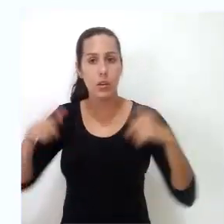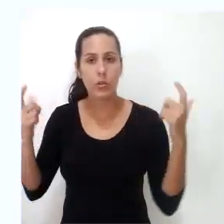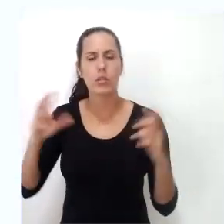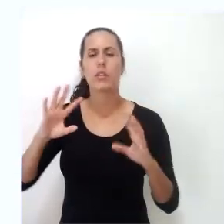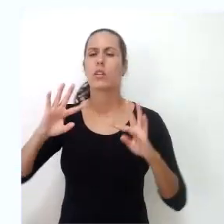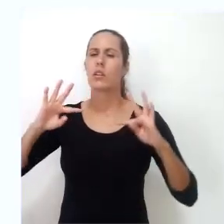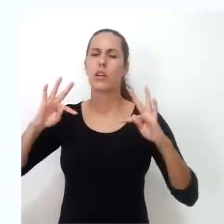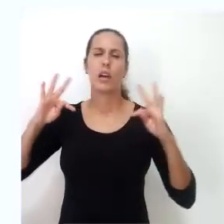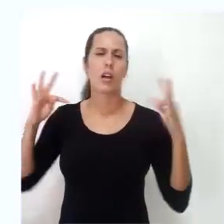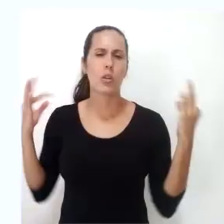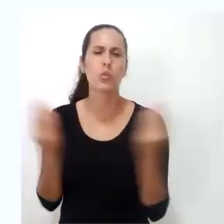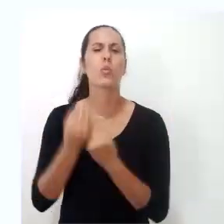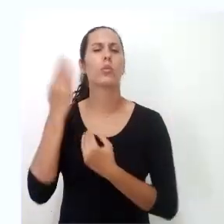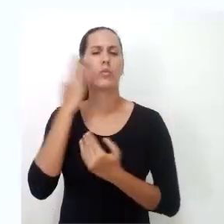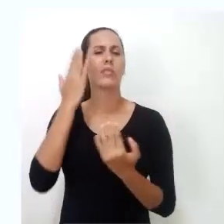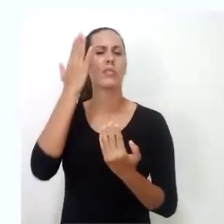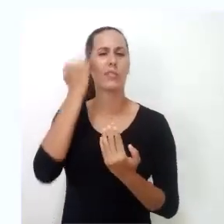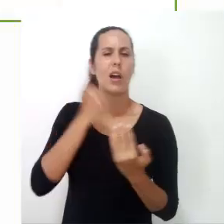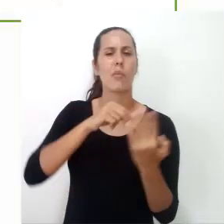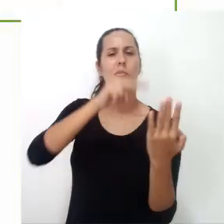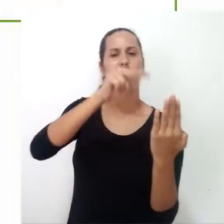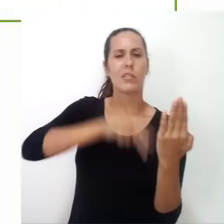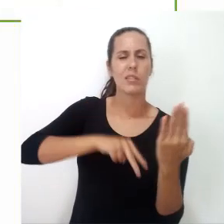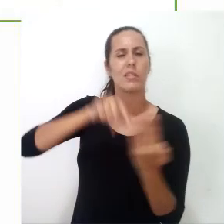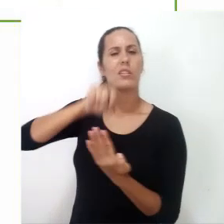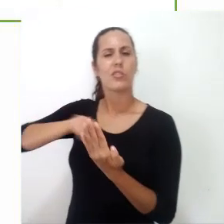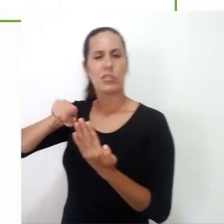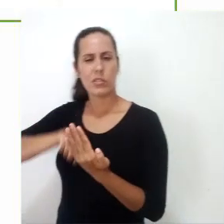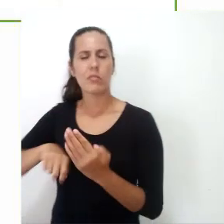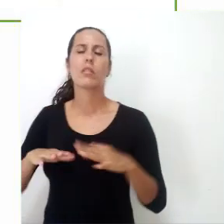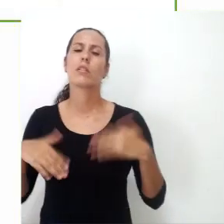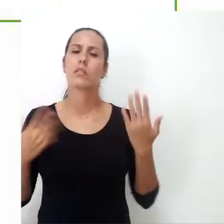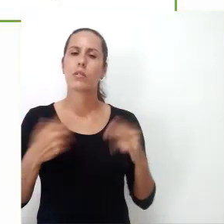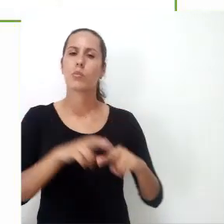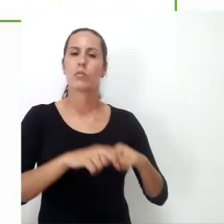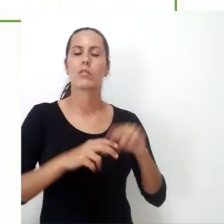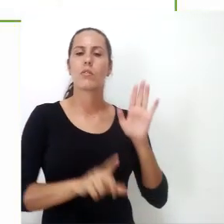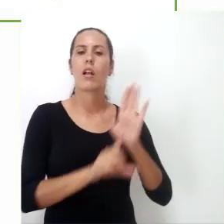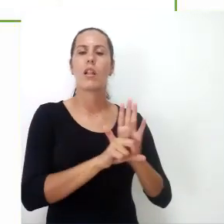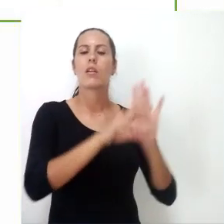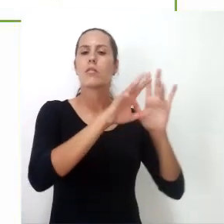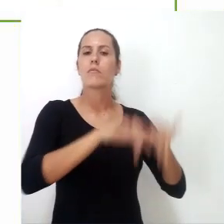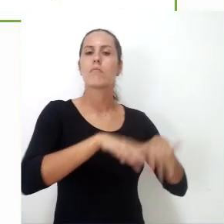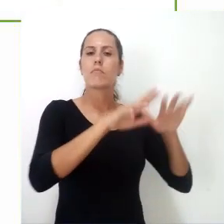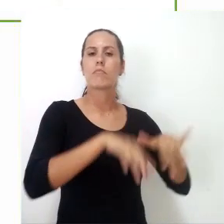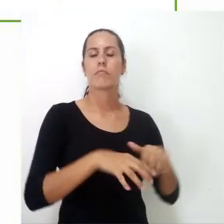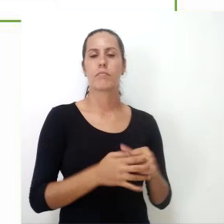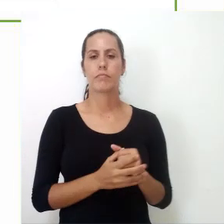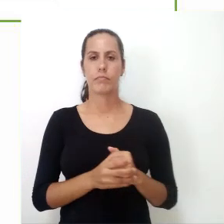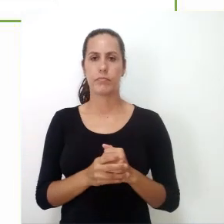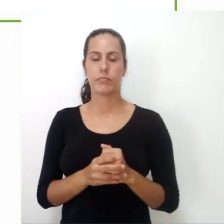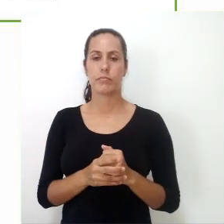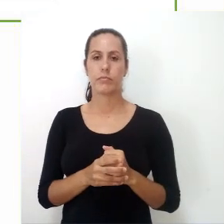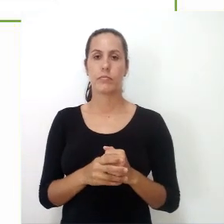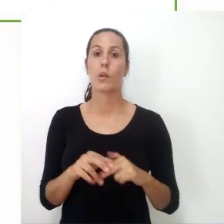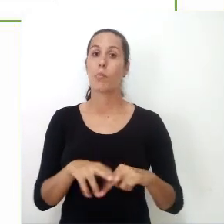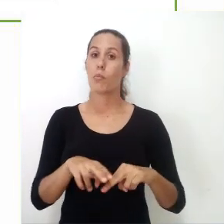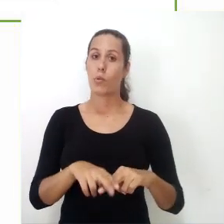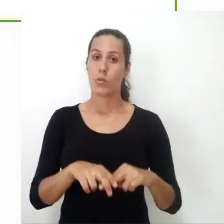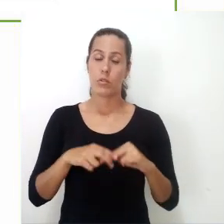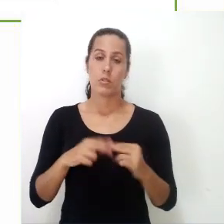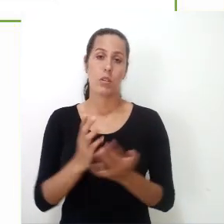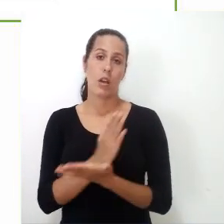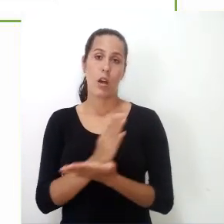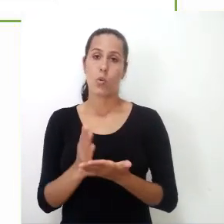parte, escritas. Vejam só na tela, ainda hoje, muitas normas de conduta não